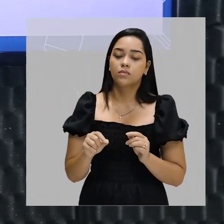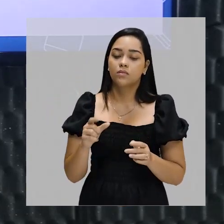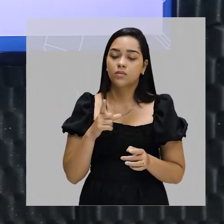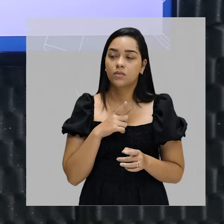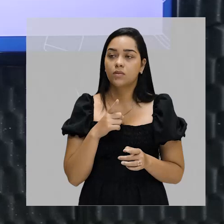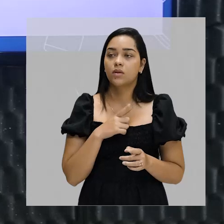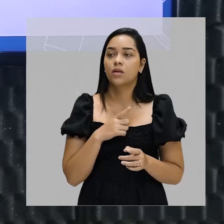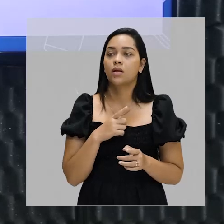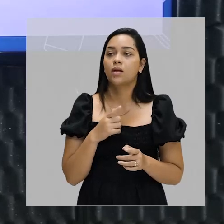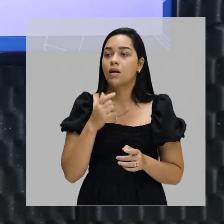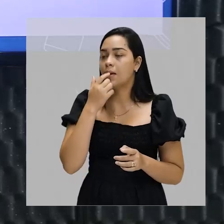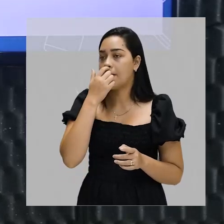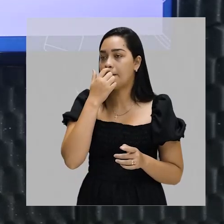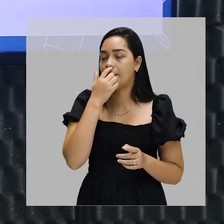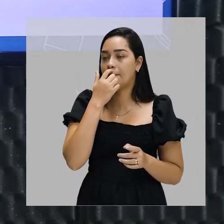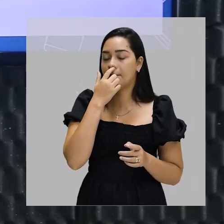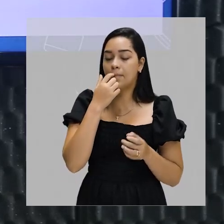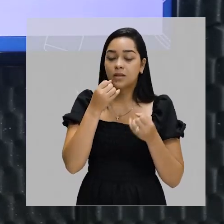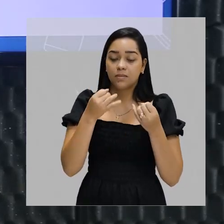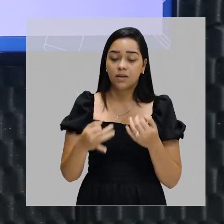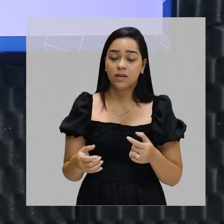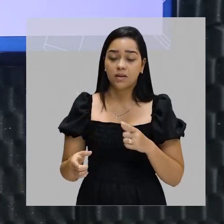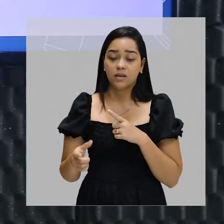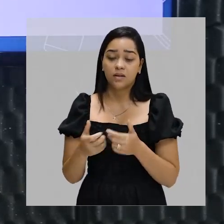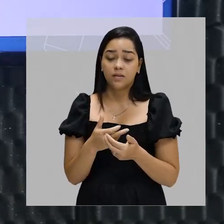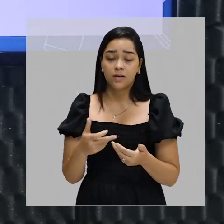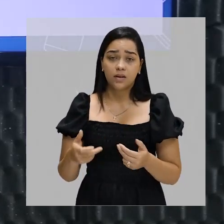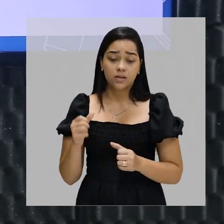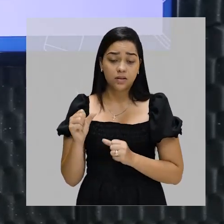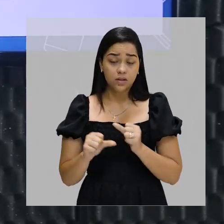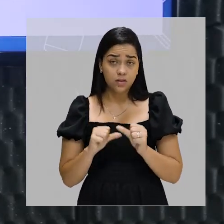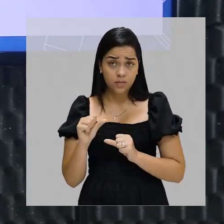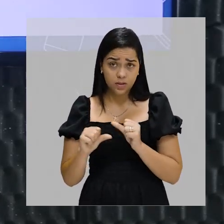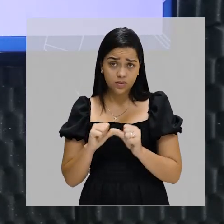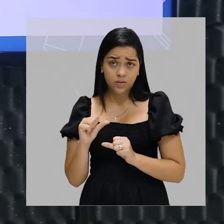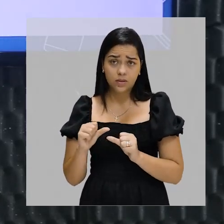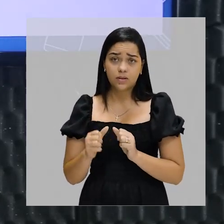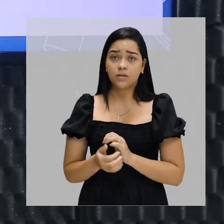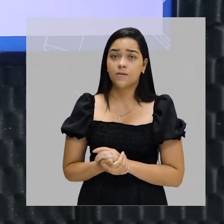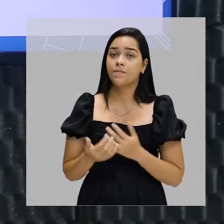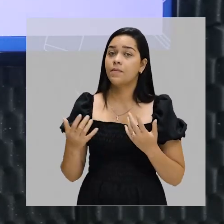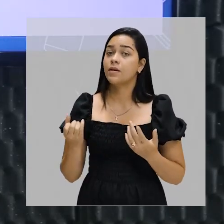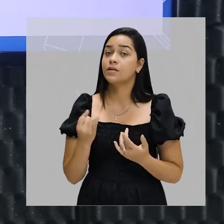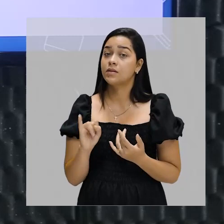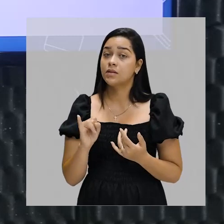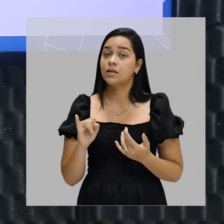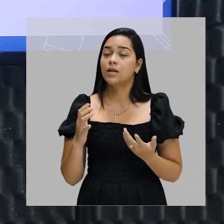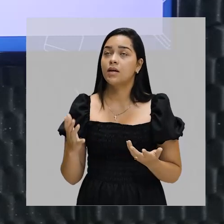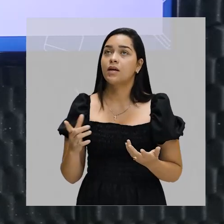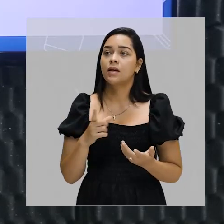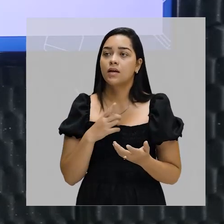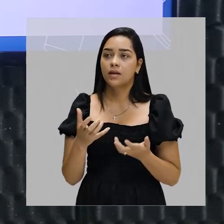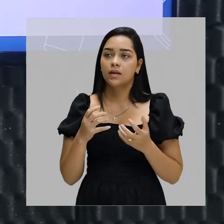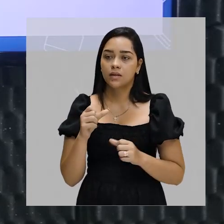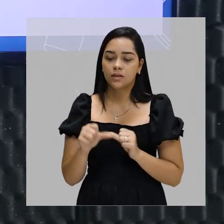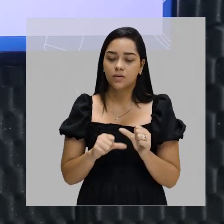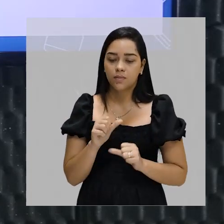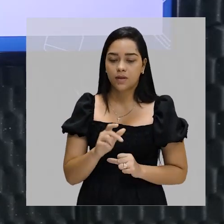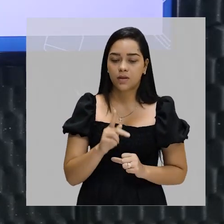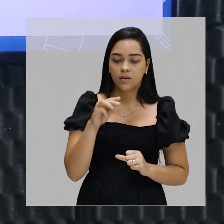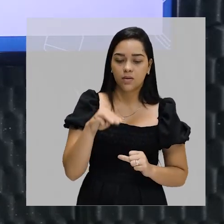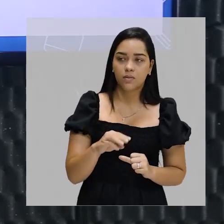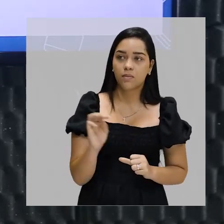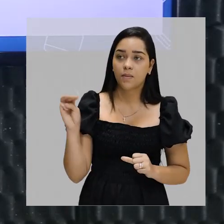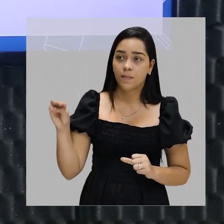um resumo explicando essas transformações. Então, se queremos transformar quilômetro para